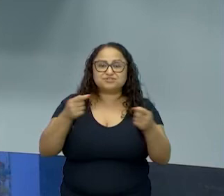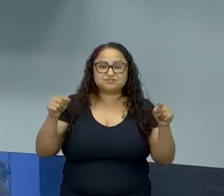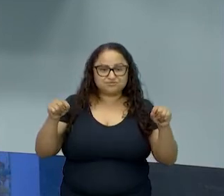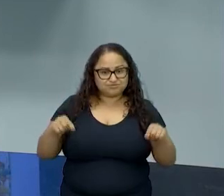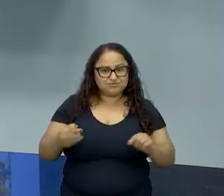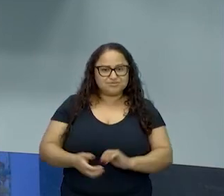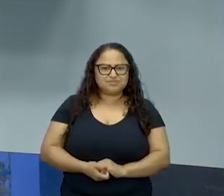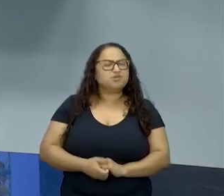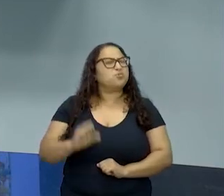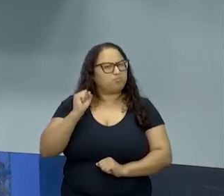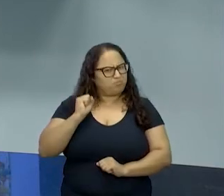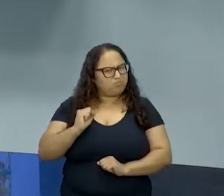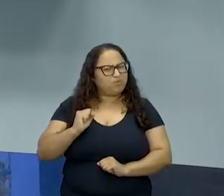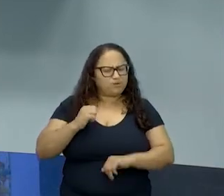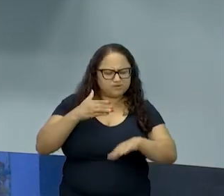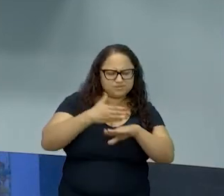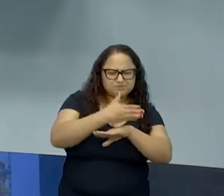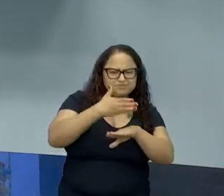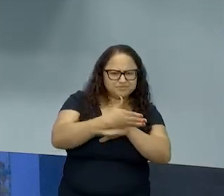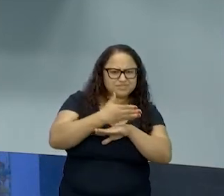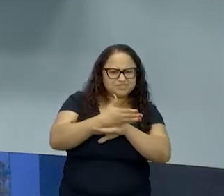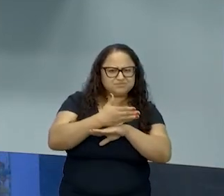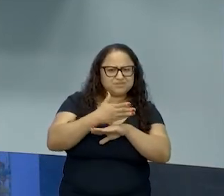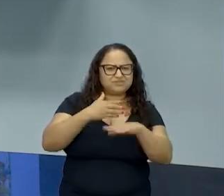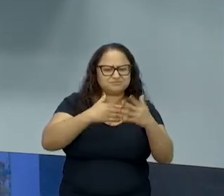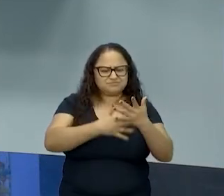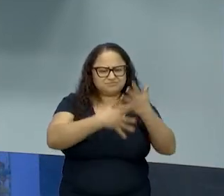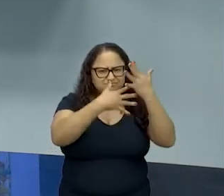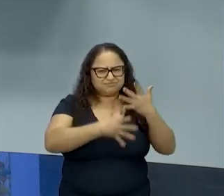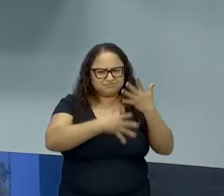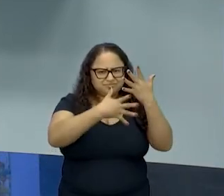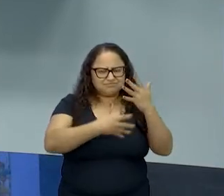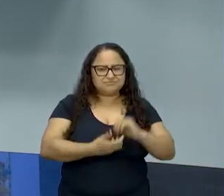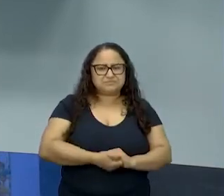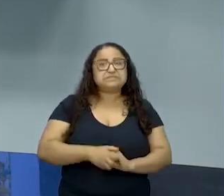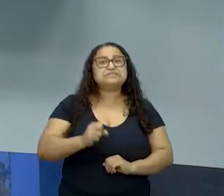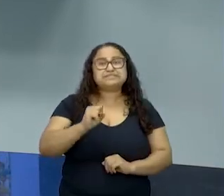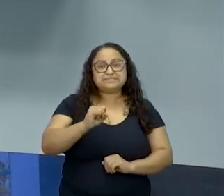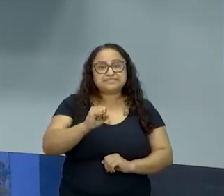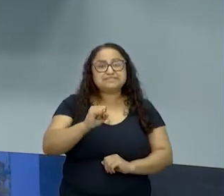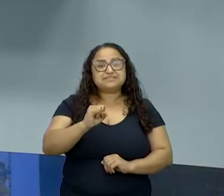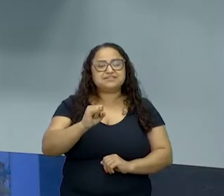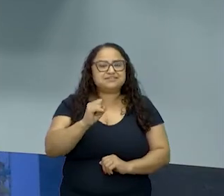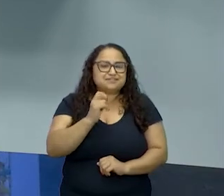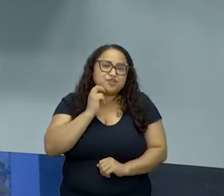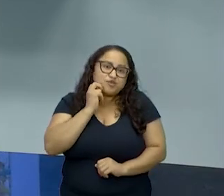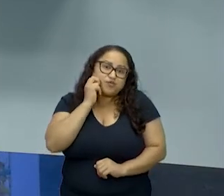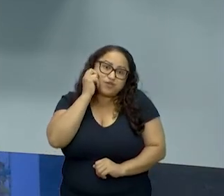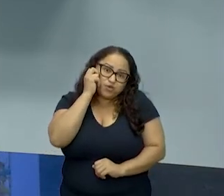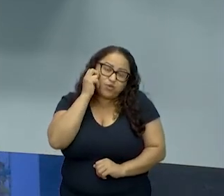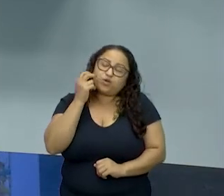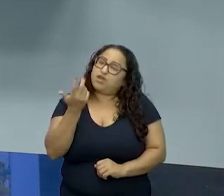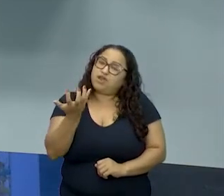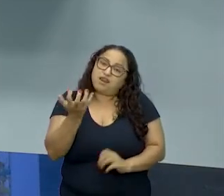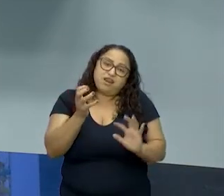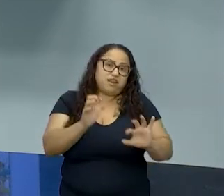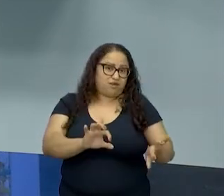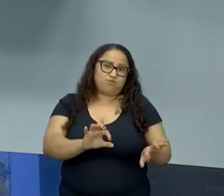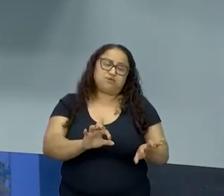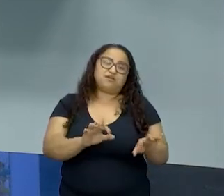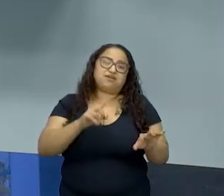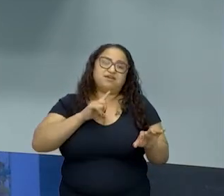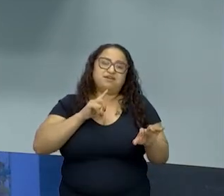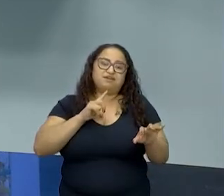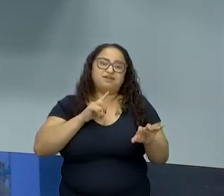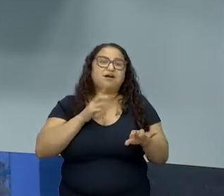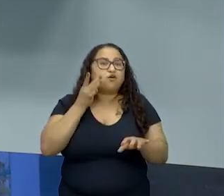aí, pode participar via chat também, não precisa fazer interação ao vivo. Se vocês estiverem tímidos e não quiserem entrar ao vivo, escreva aqui